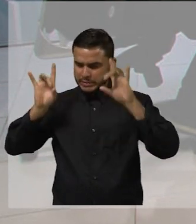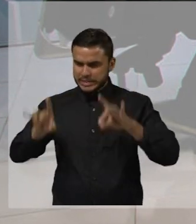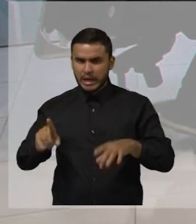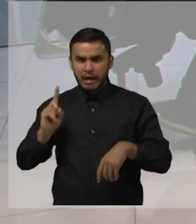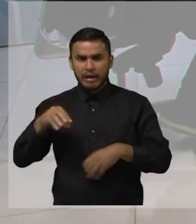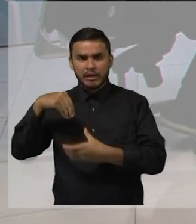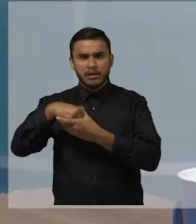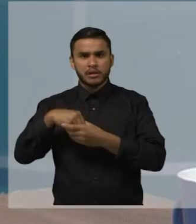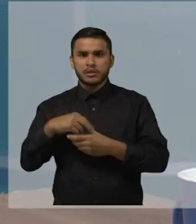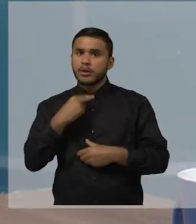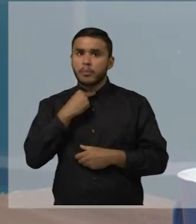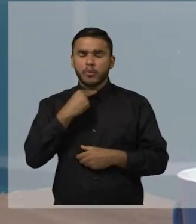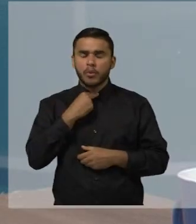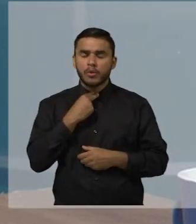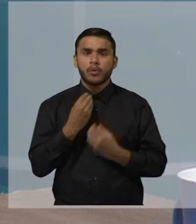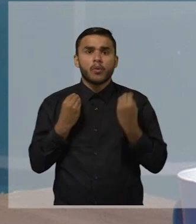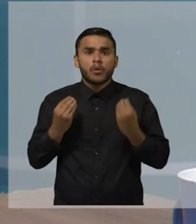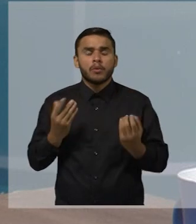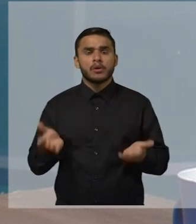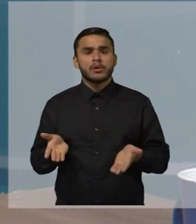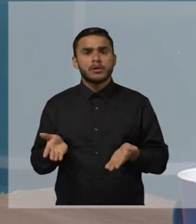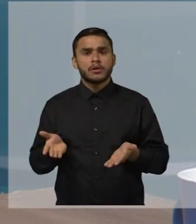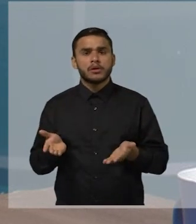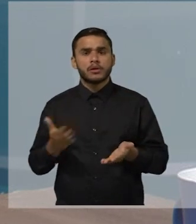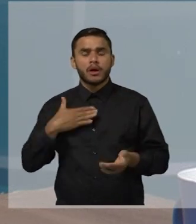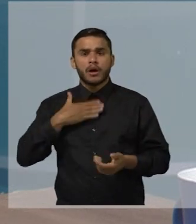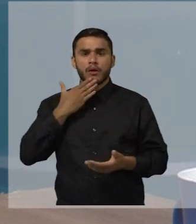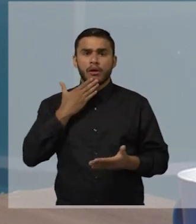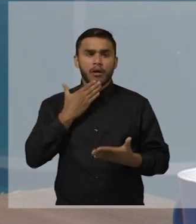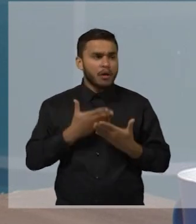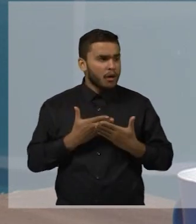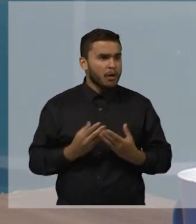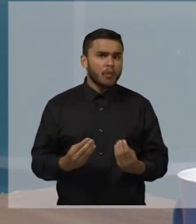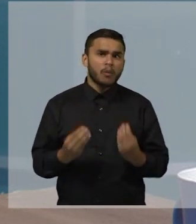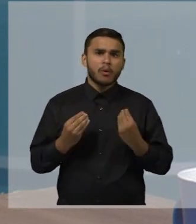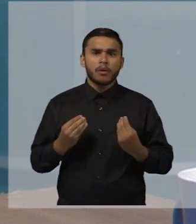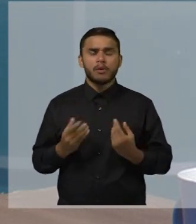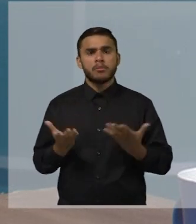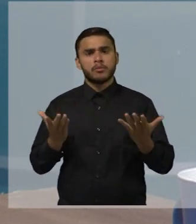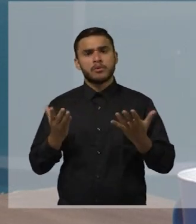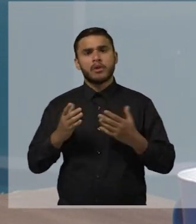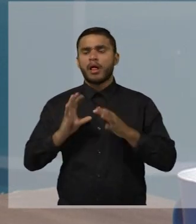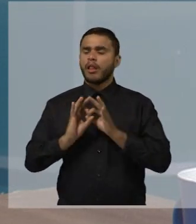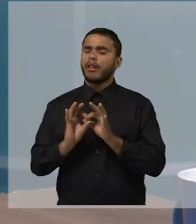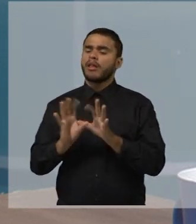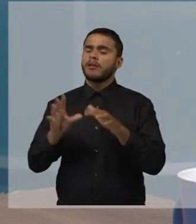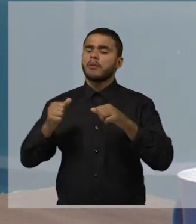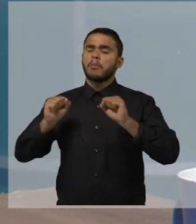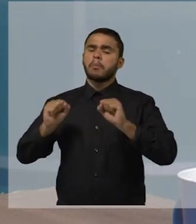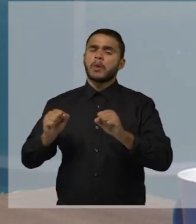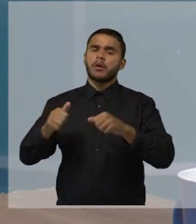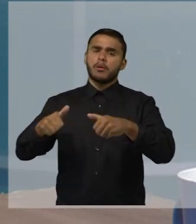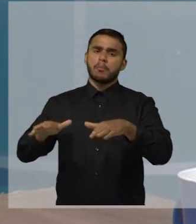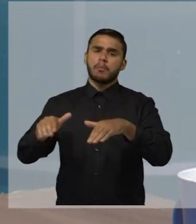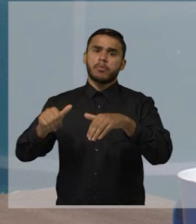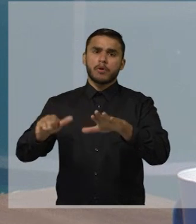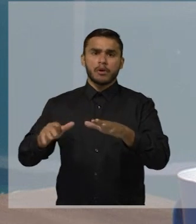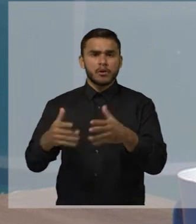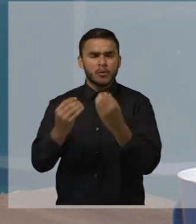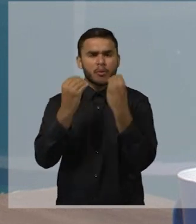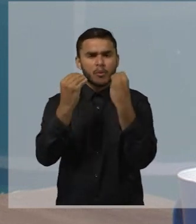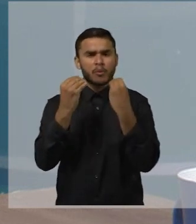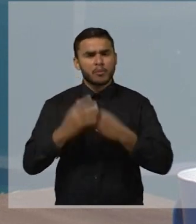algo que, na verdade, assusta. A que ponto o Estado permitiu chegarmos a essa